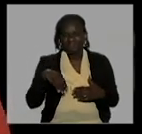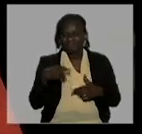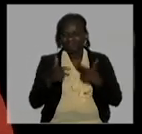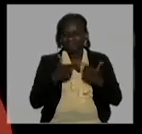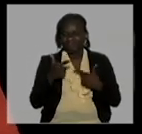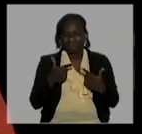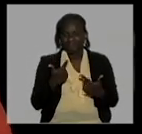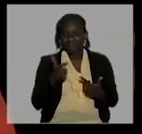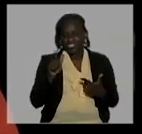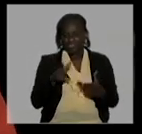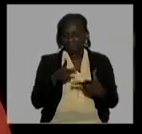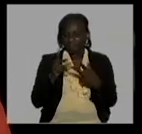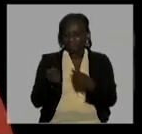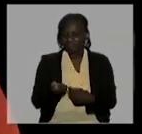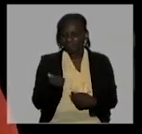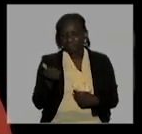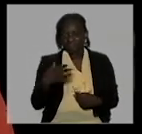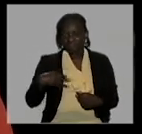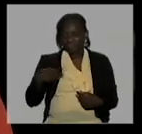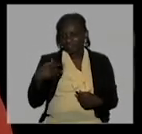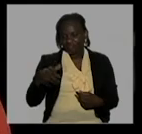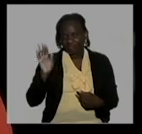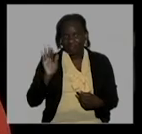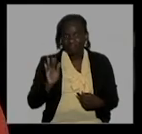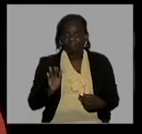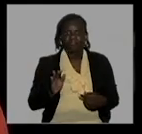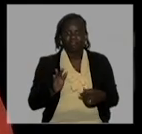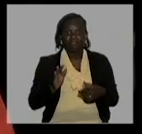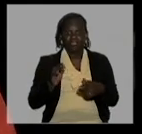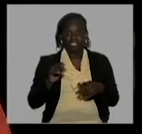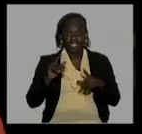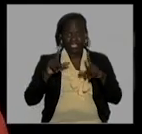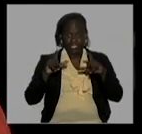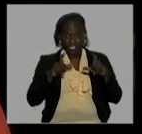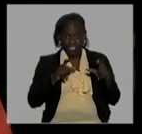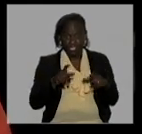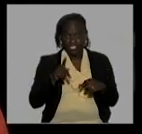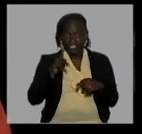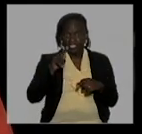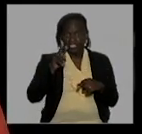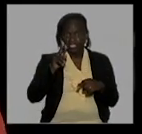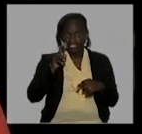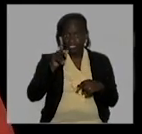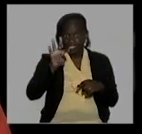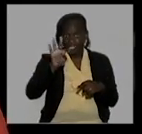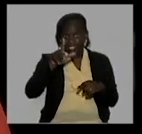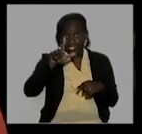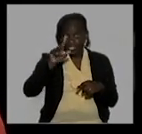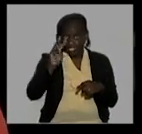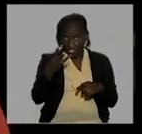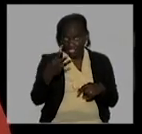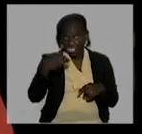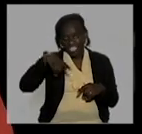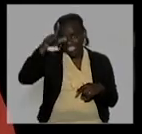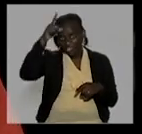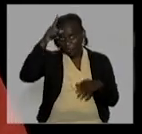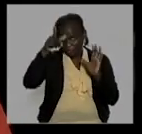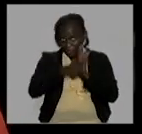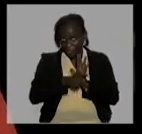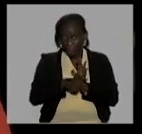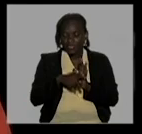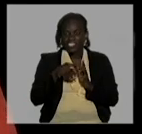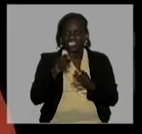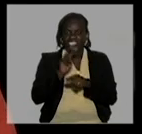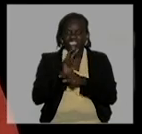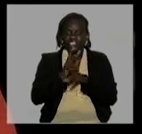desistiu da profissão e me presenteou com uma câmera, uma prática MTL3, que é uma câmera alemã,